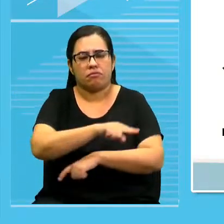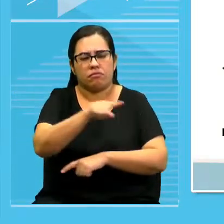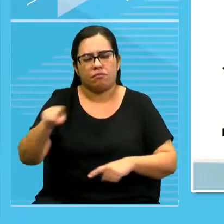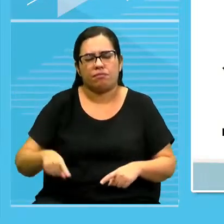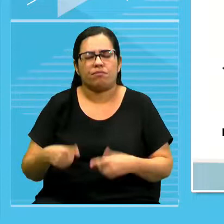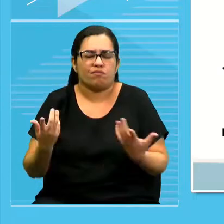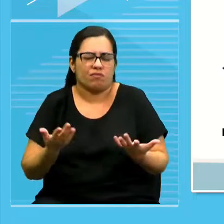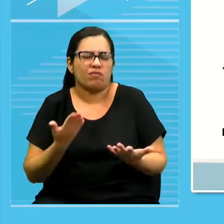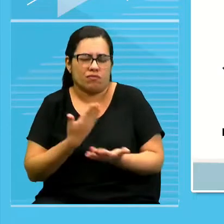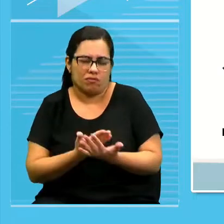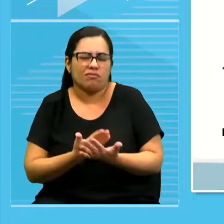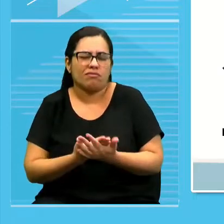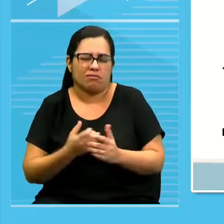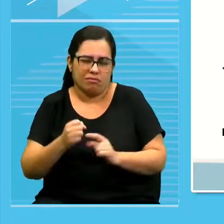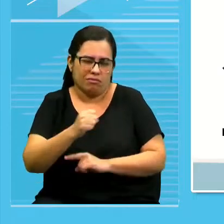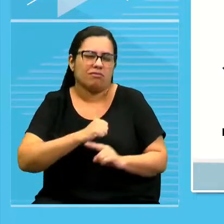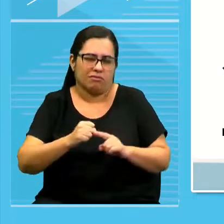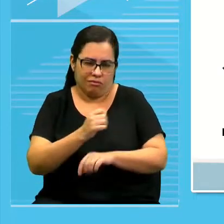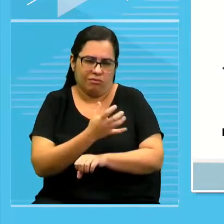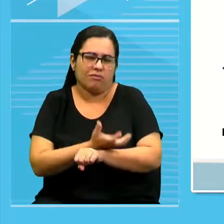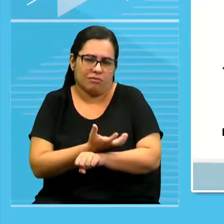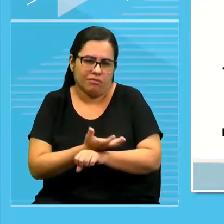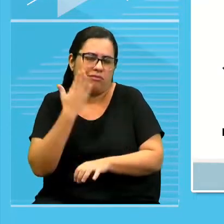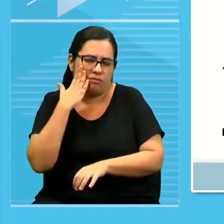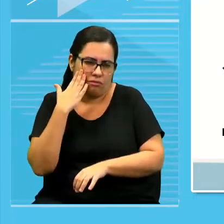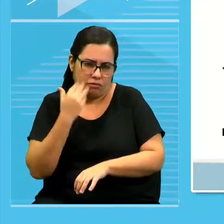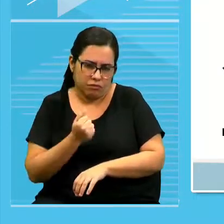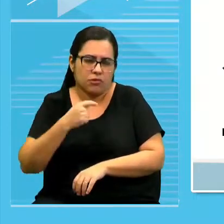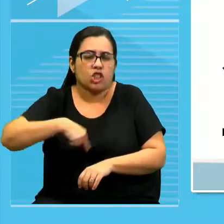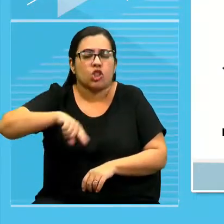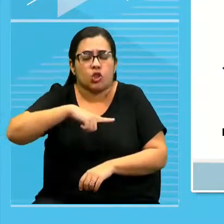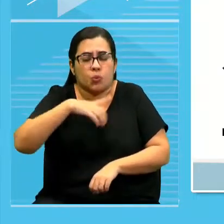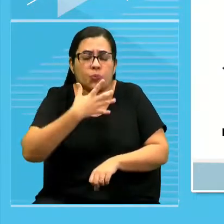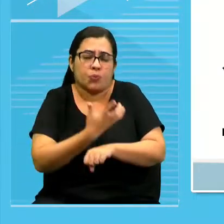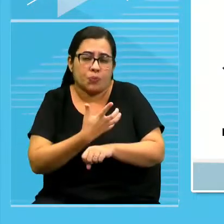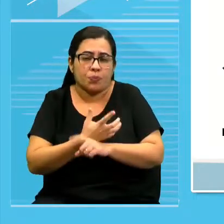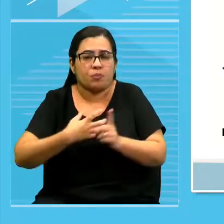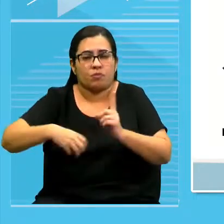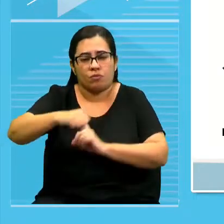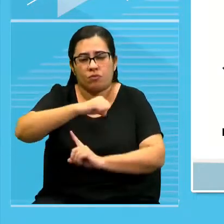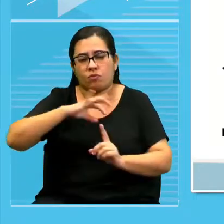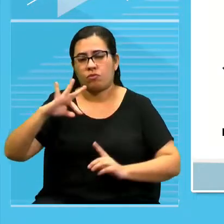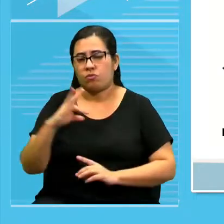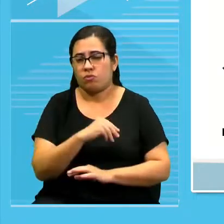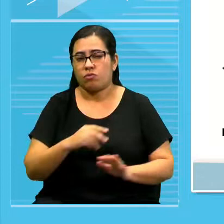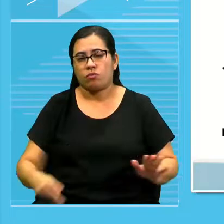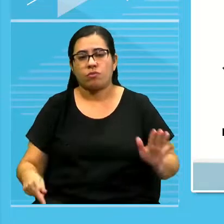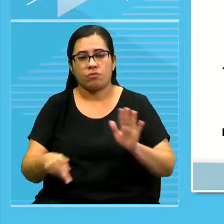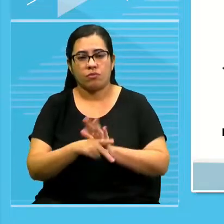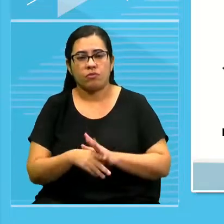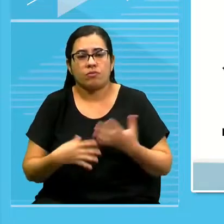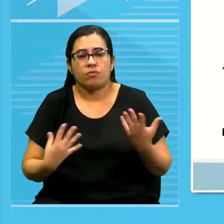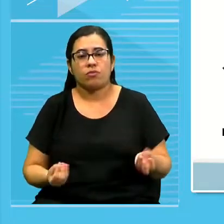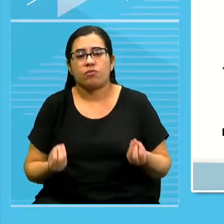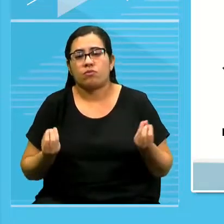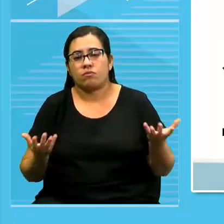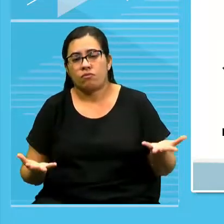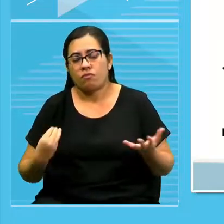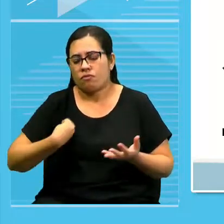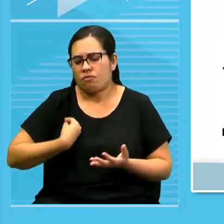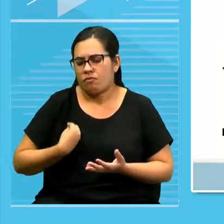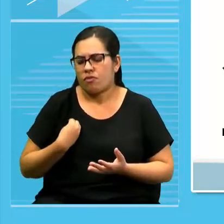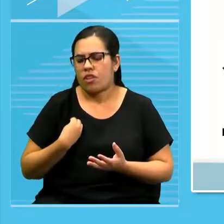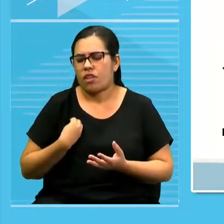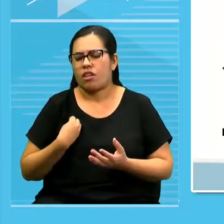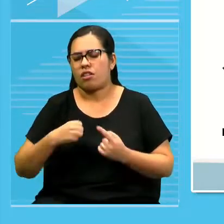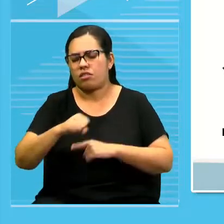sociologia né a gente já sabe que na sociologia todos os temas que fazem parte da nossa vida em